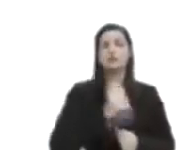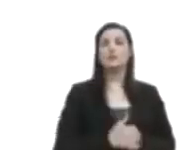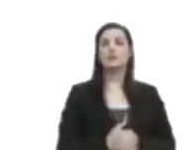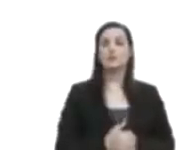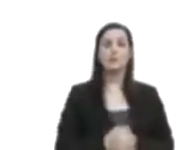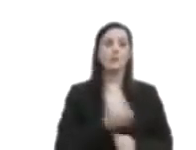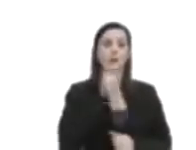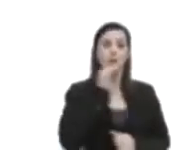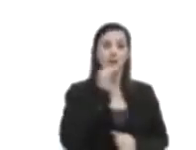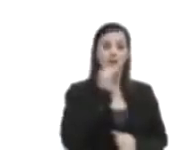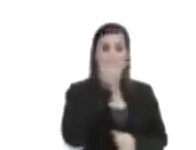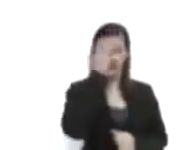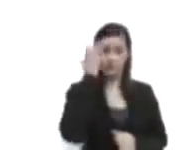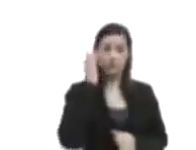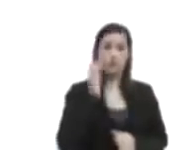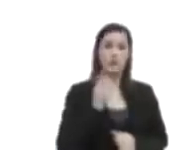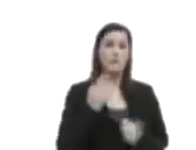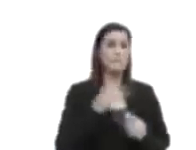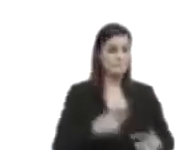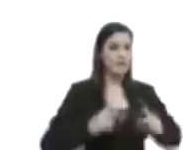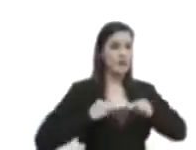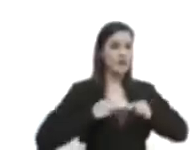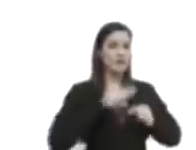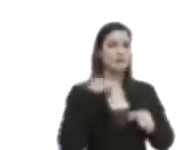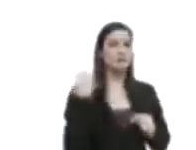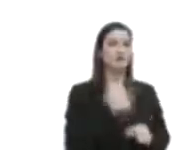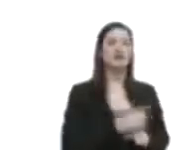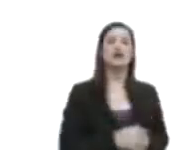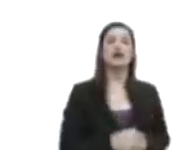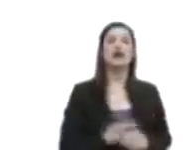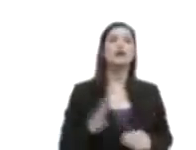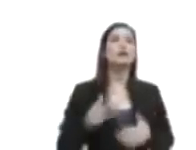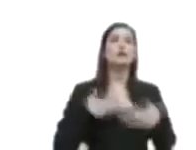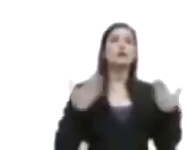era um radical islâmico. Aí vem